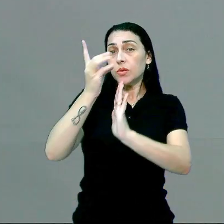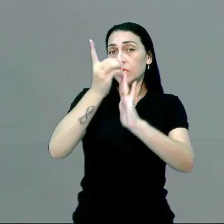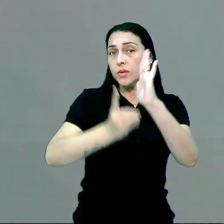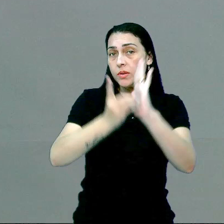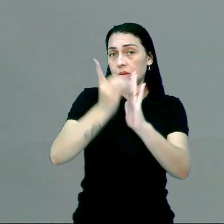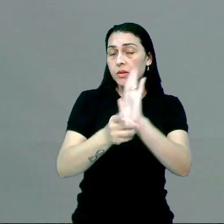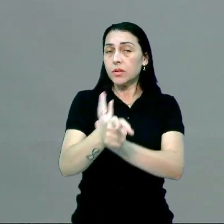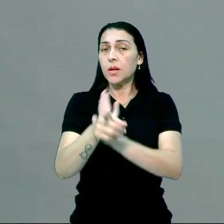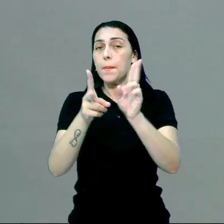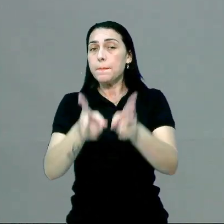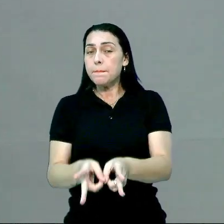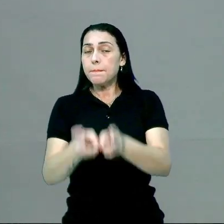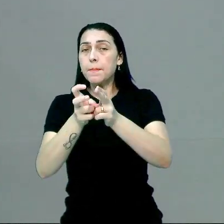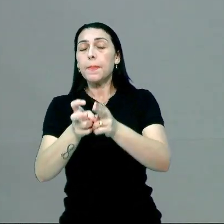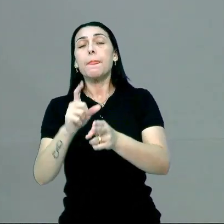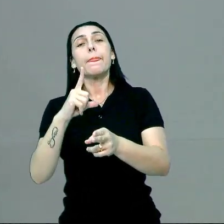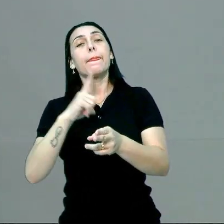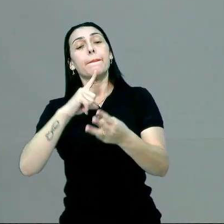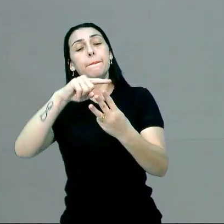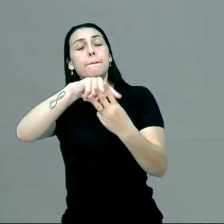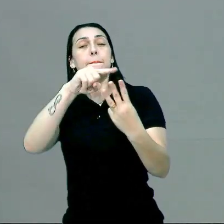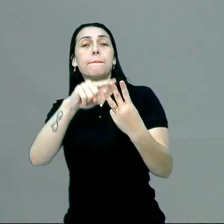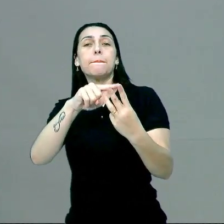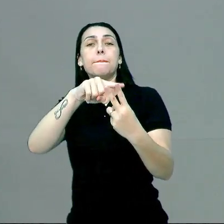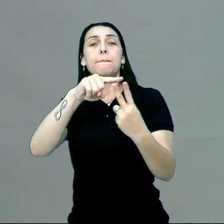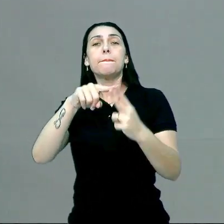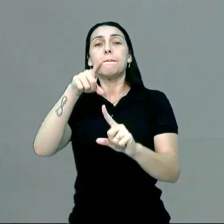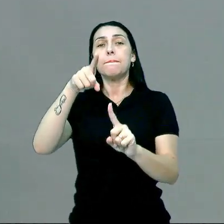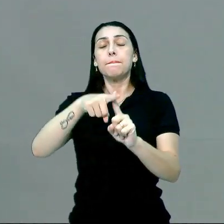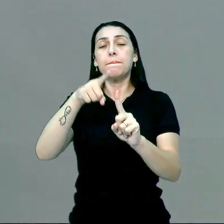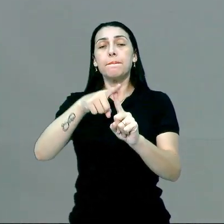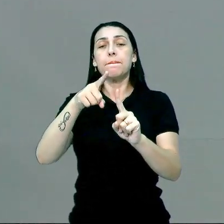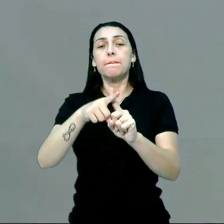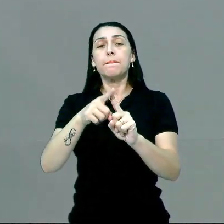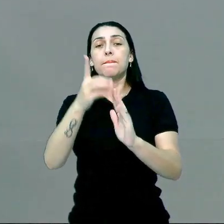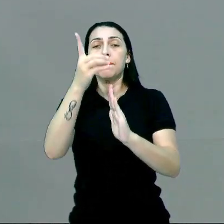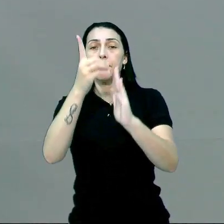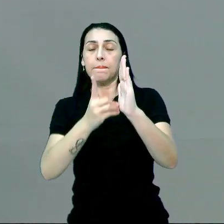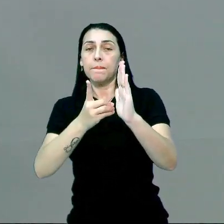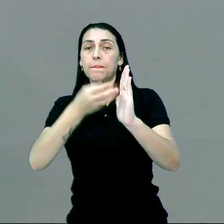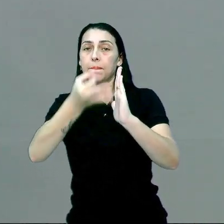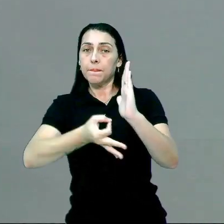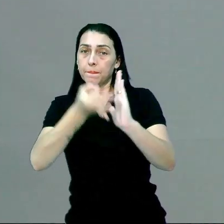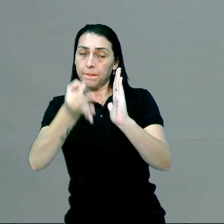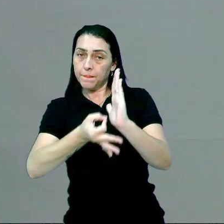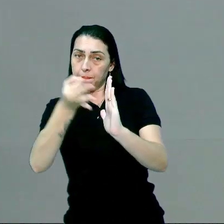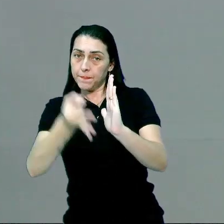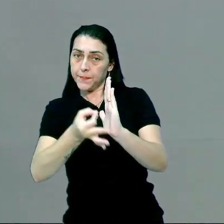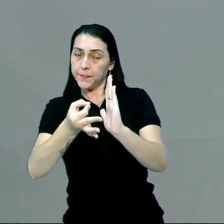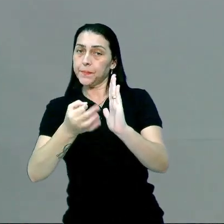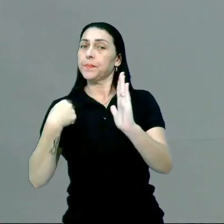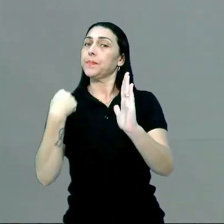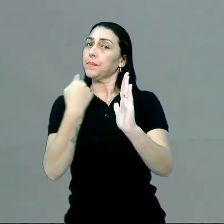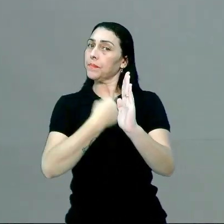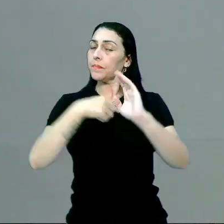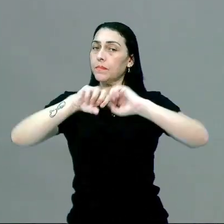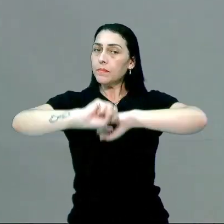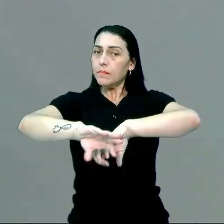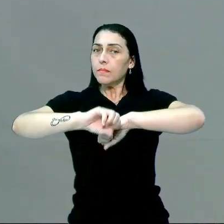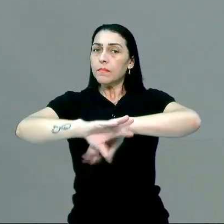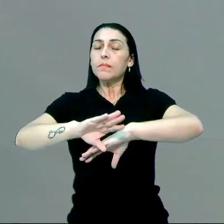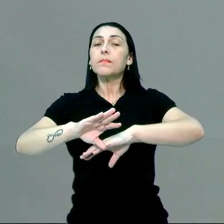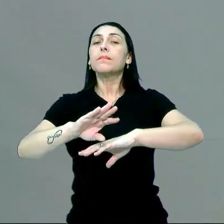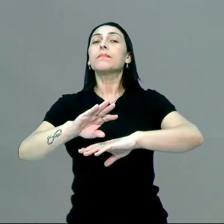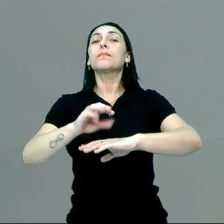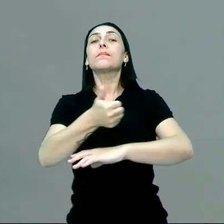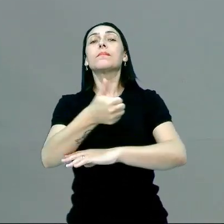se vocês observarem aí, nós temos dois tipos, que é o dissertativo argumentativo, que nós trabalhamos nas